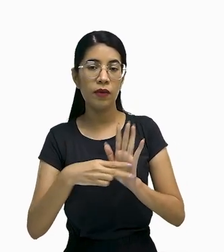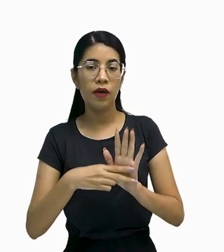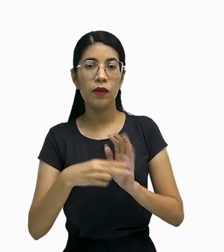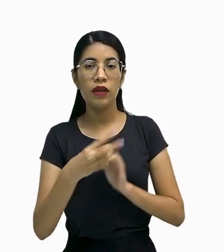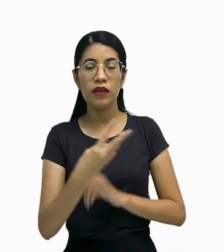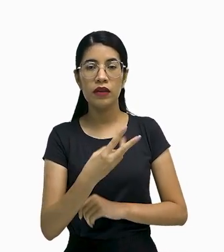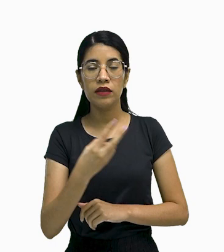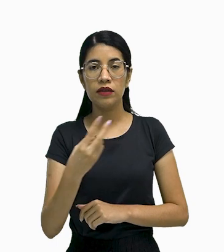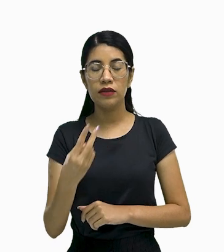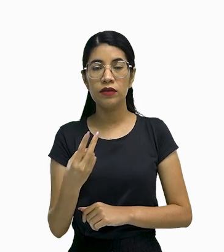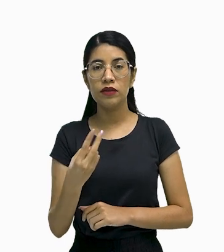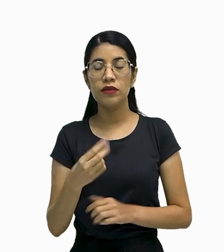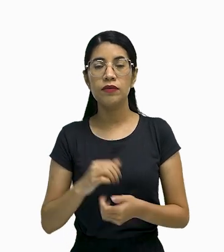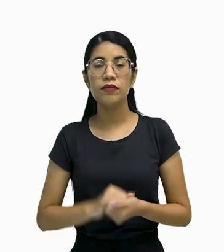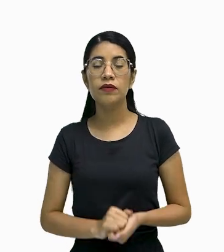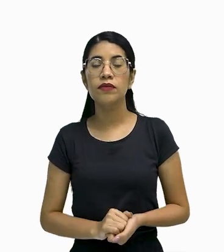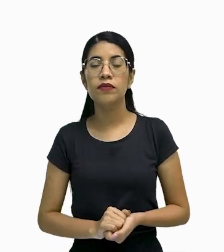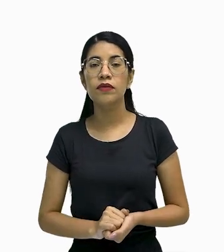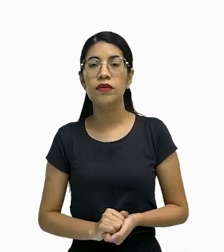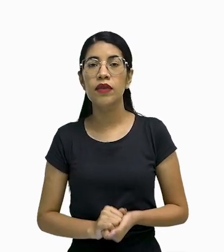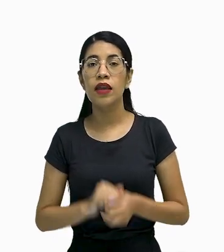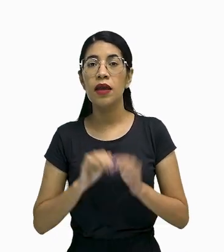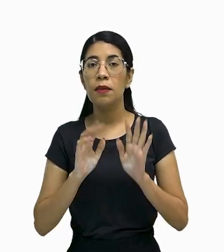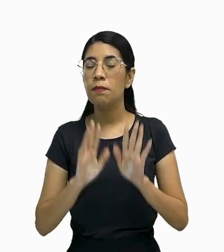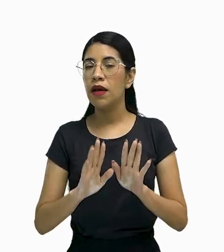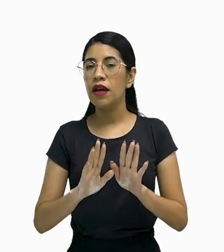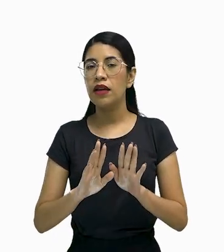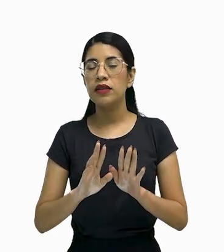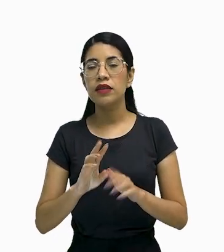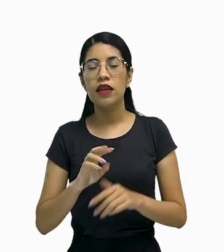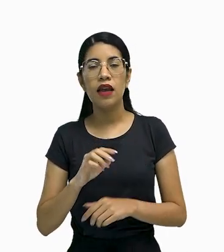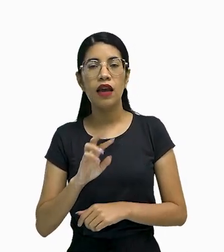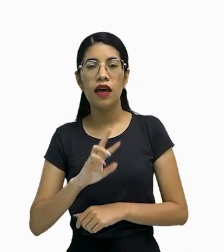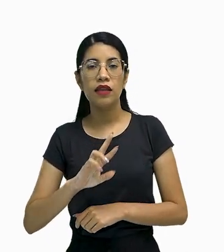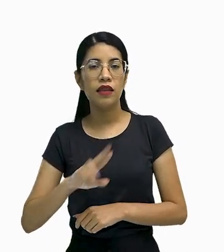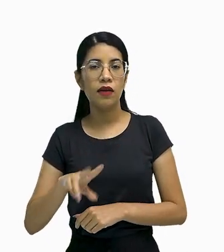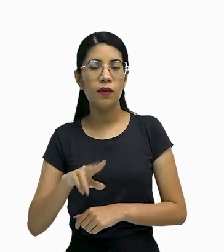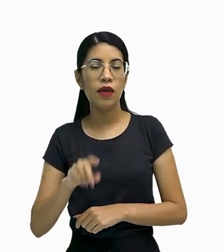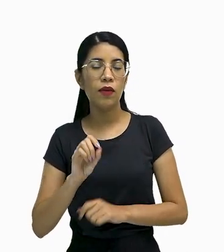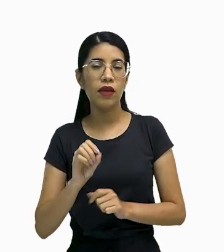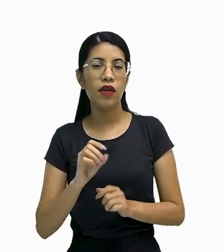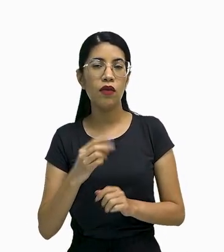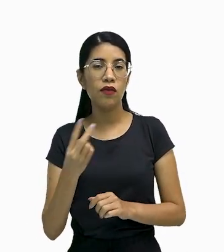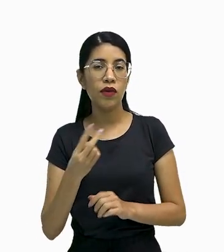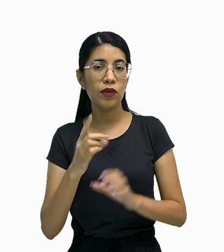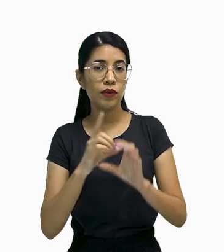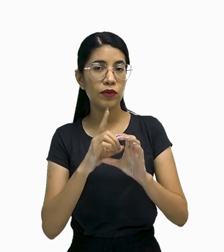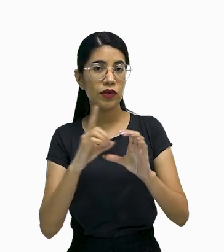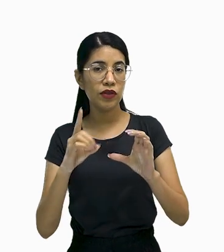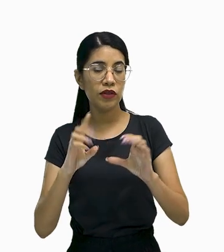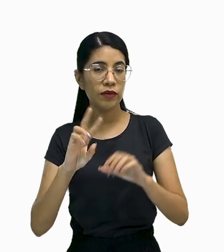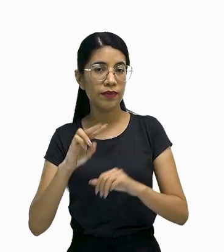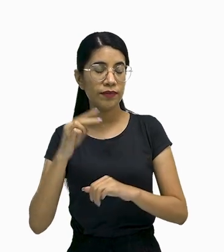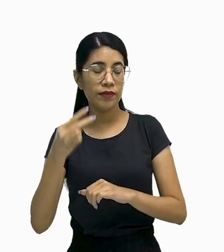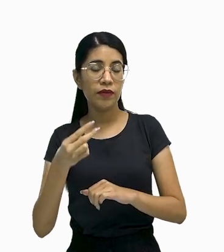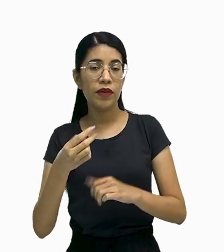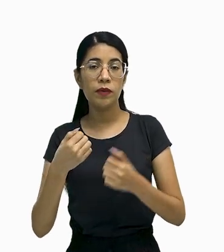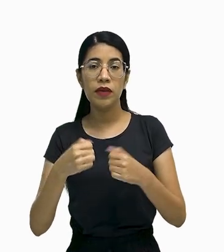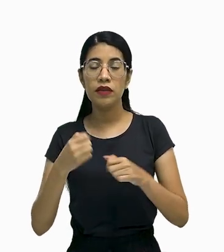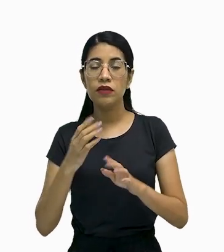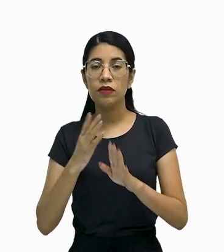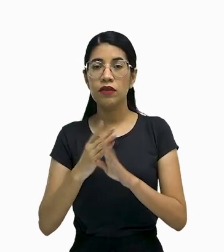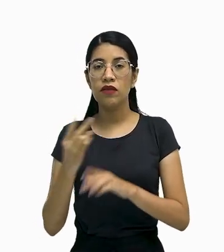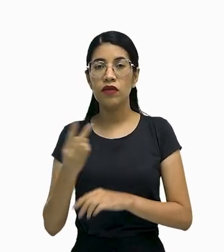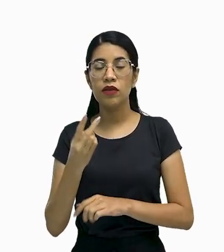igual a 32. Mas eu não quero saber o valor do diâmetro ao quadrado. Eu quero saber o